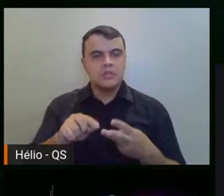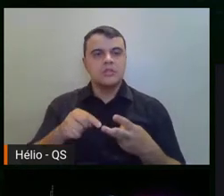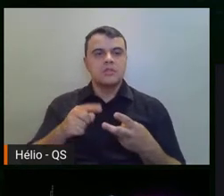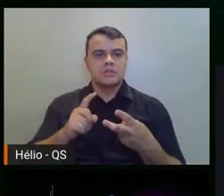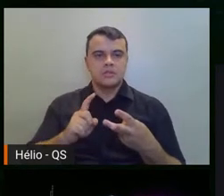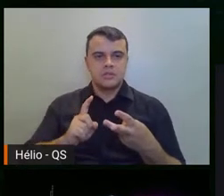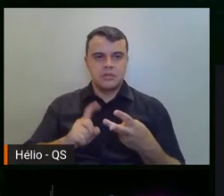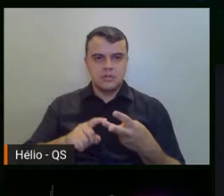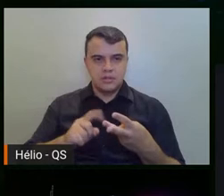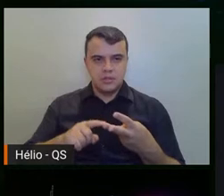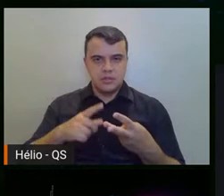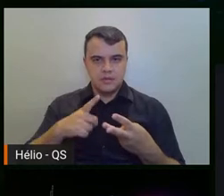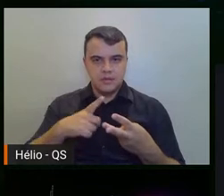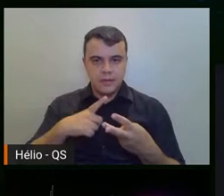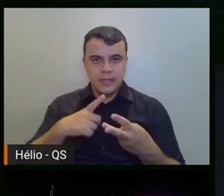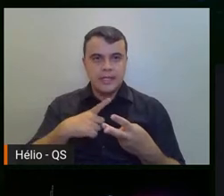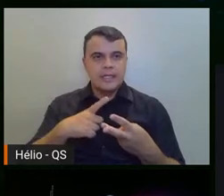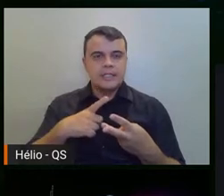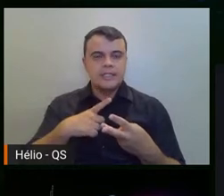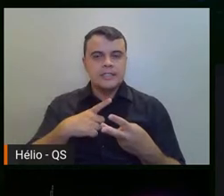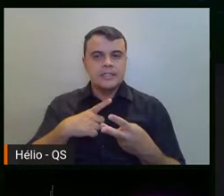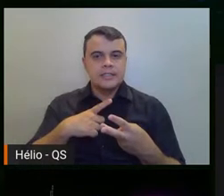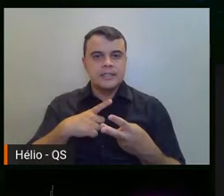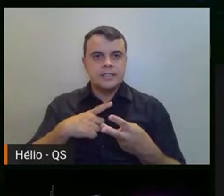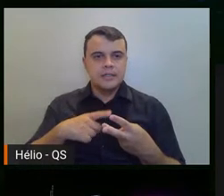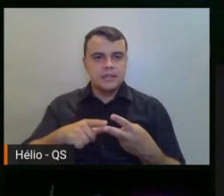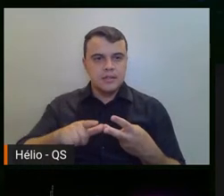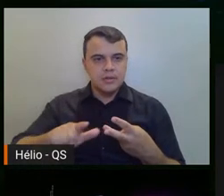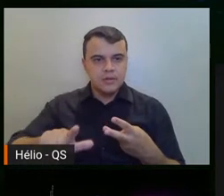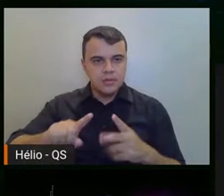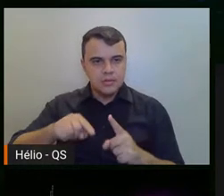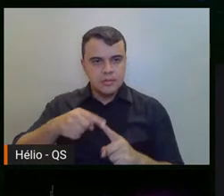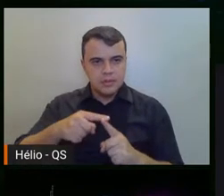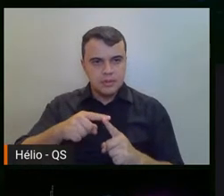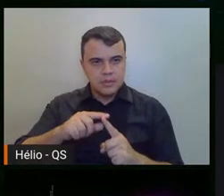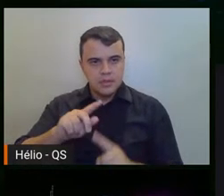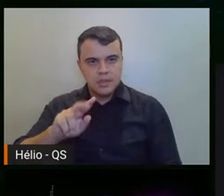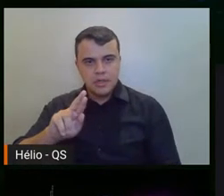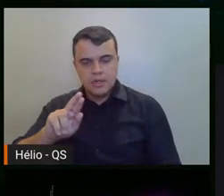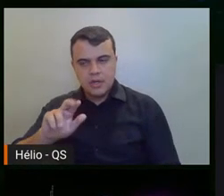a gente vai ter vou entrar mais Rex